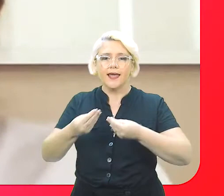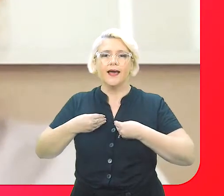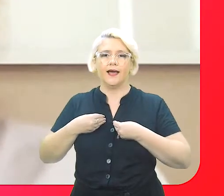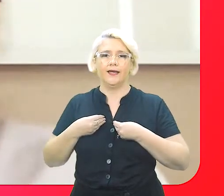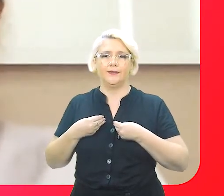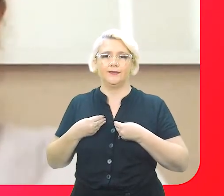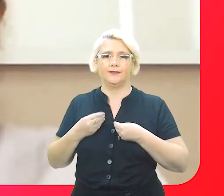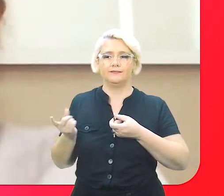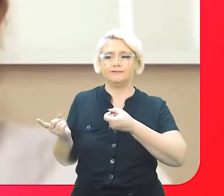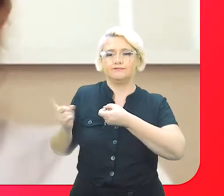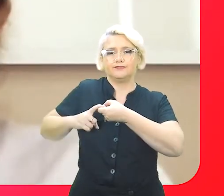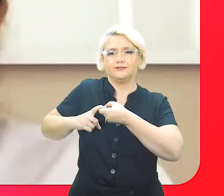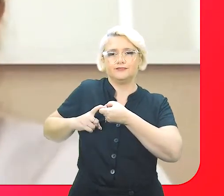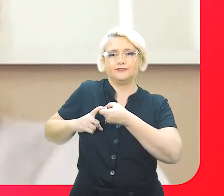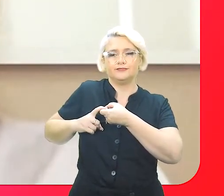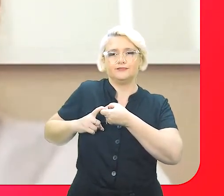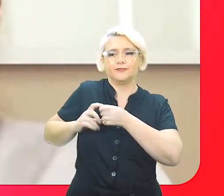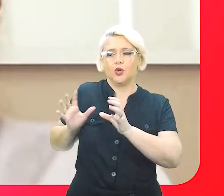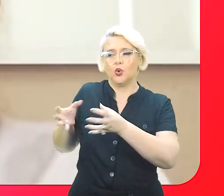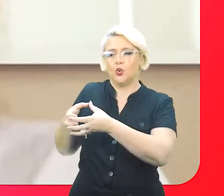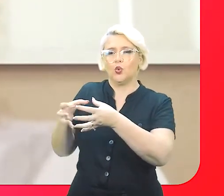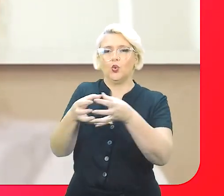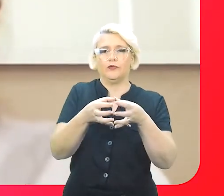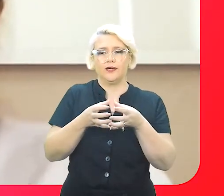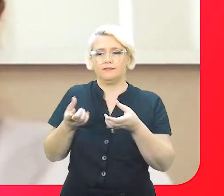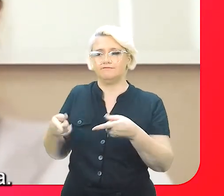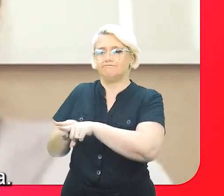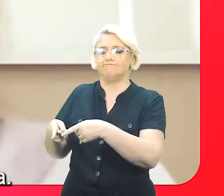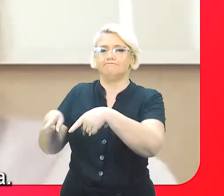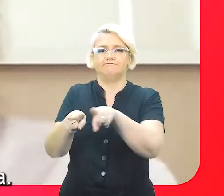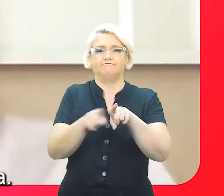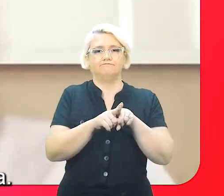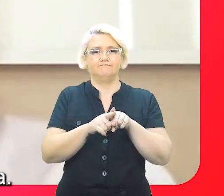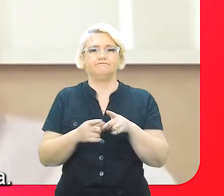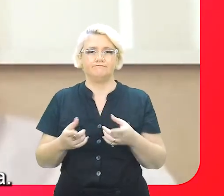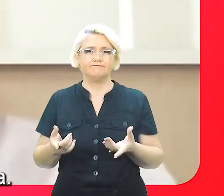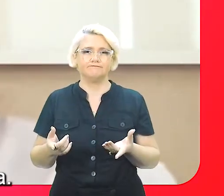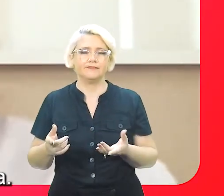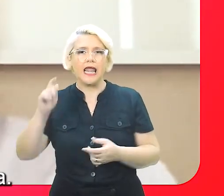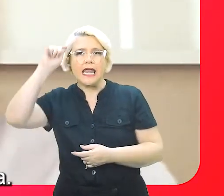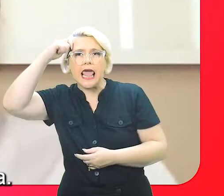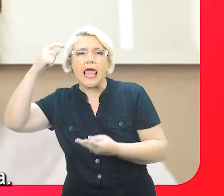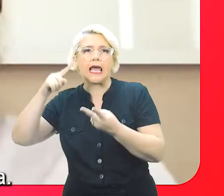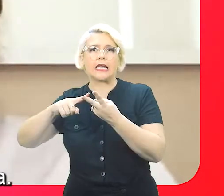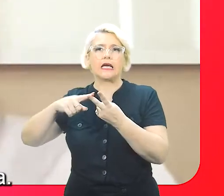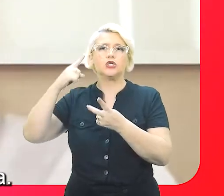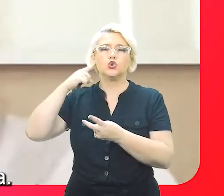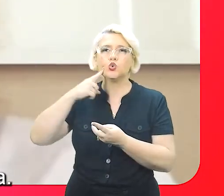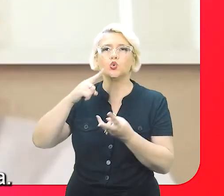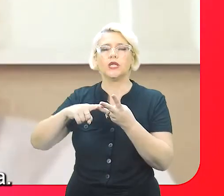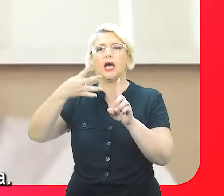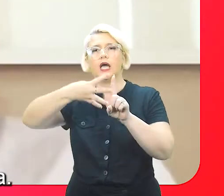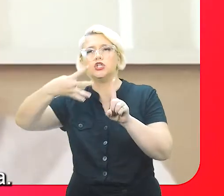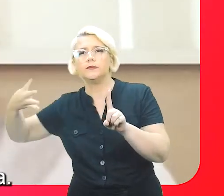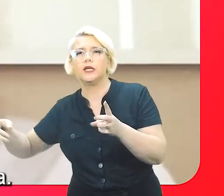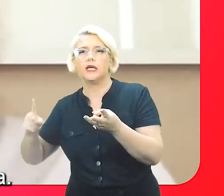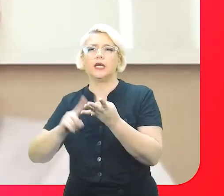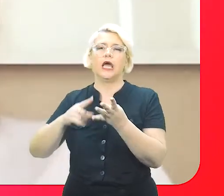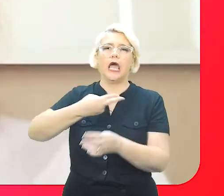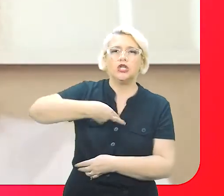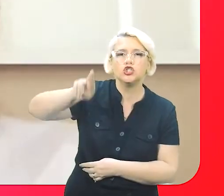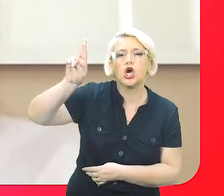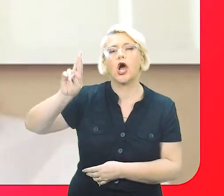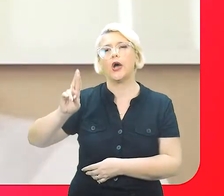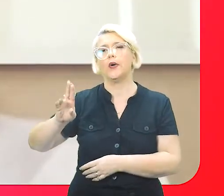se filiarem a determinadas comunidades. Entendi. Comunidade negra, surda, LGBT,